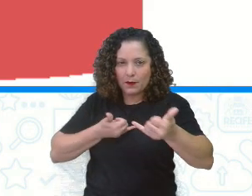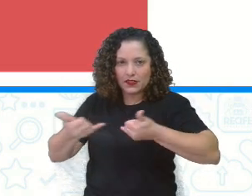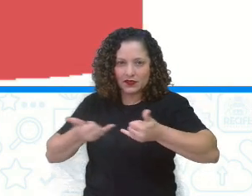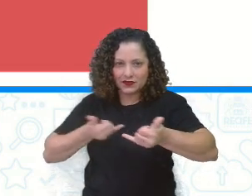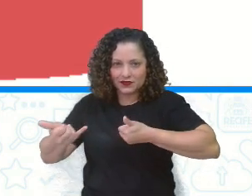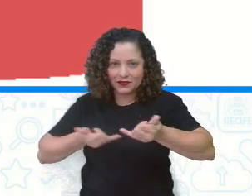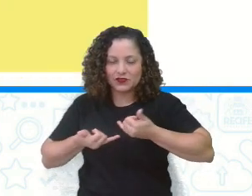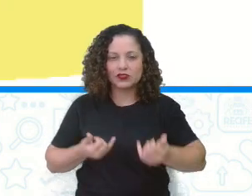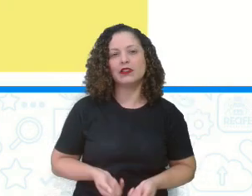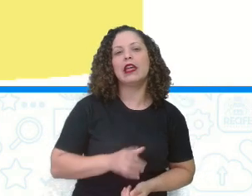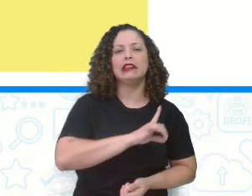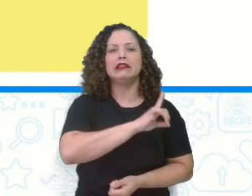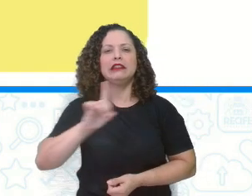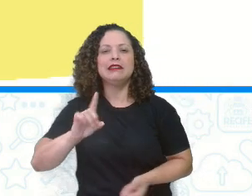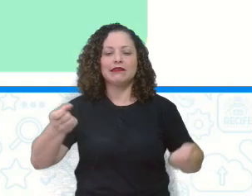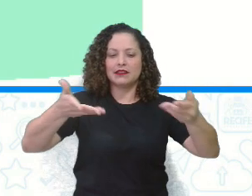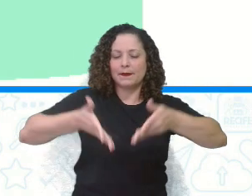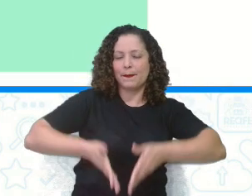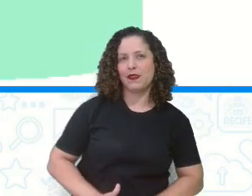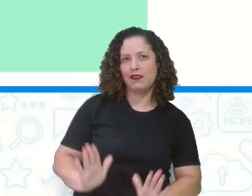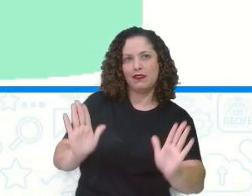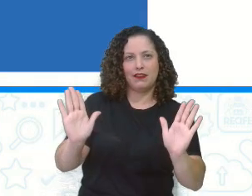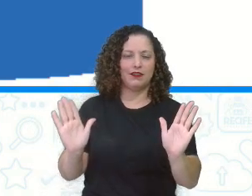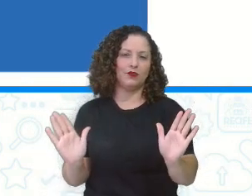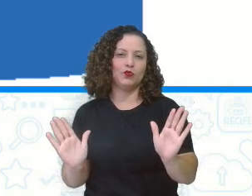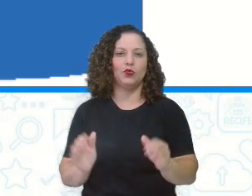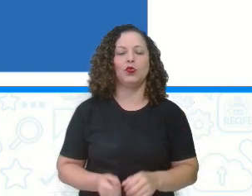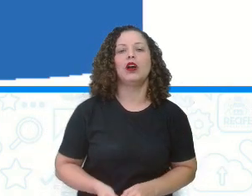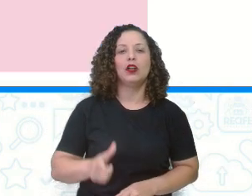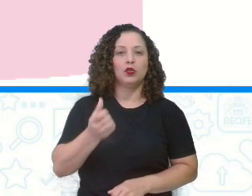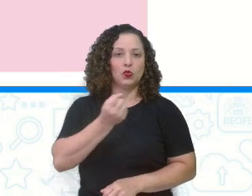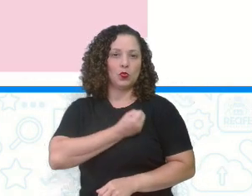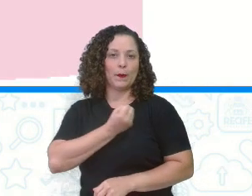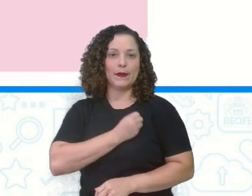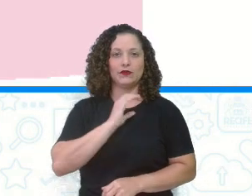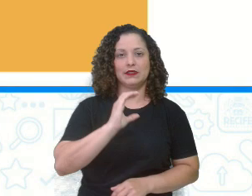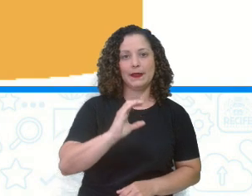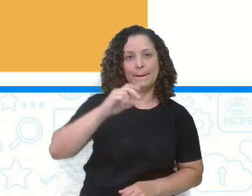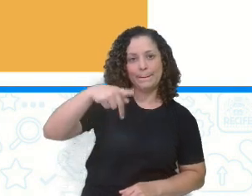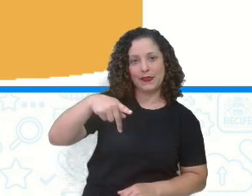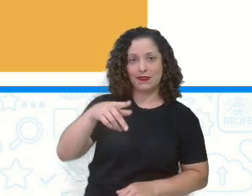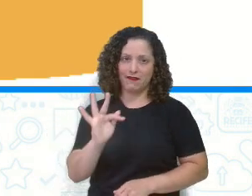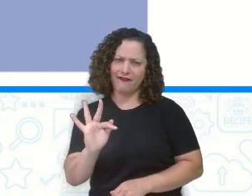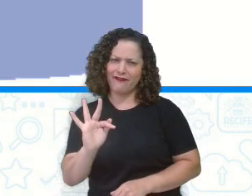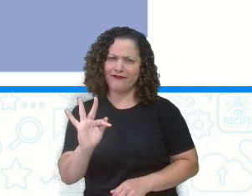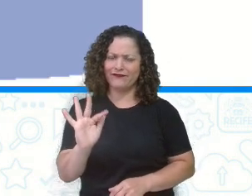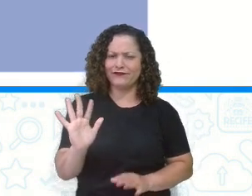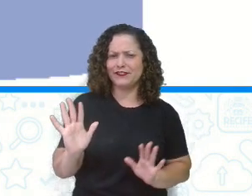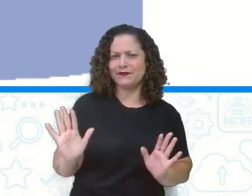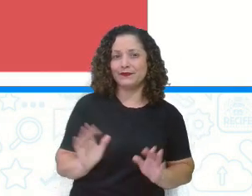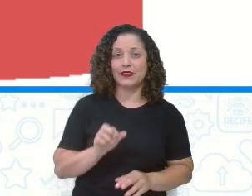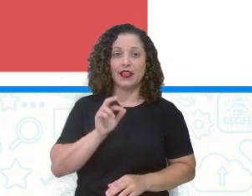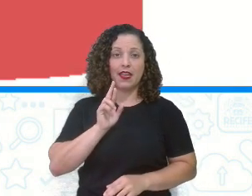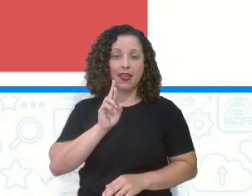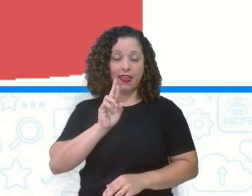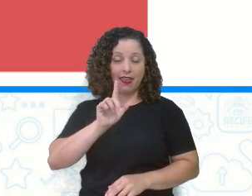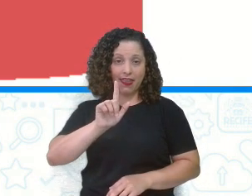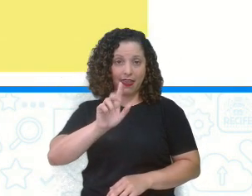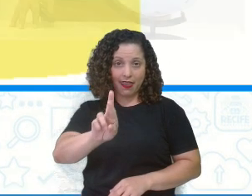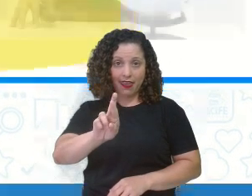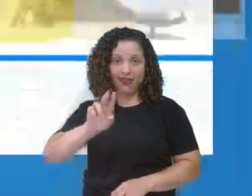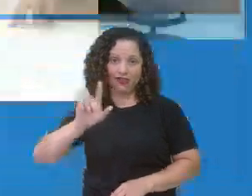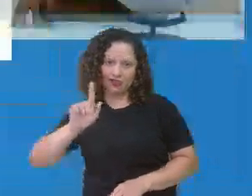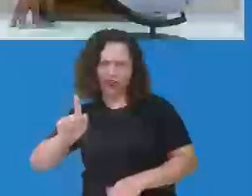como o registro de nascimento, não é? O nosso CPF, o nosso RG,